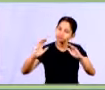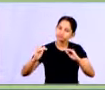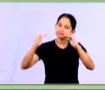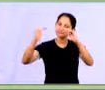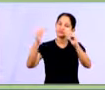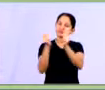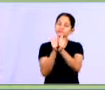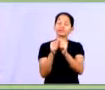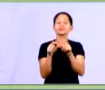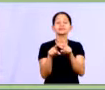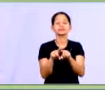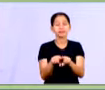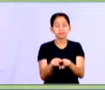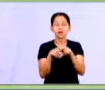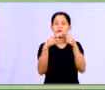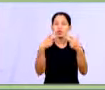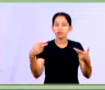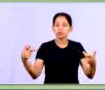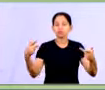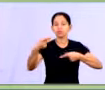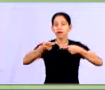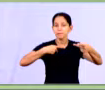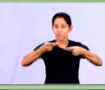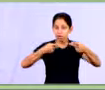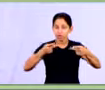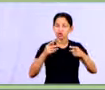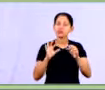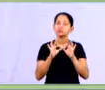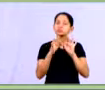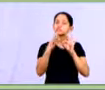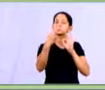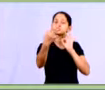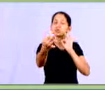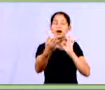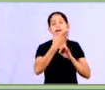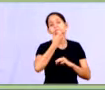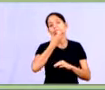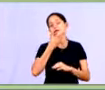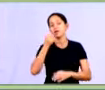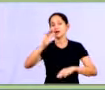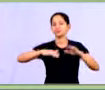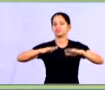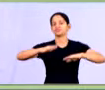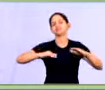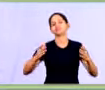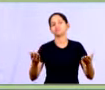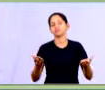situação é que os projetos de longo prazo tendem a ser mais estáveis.